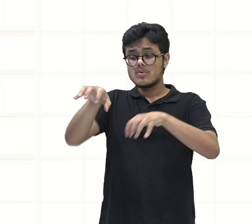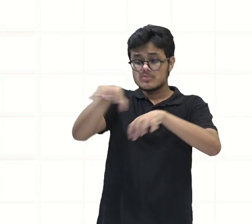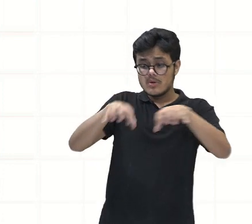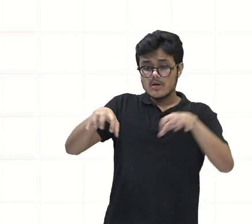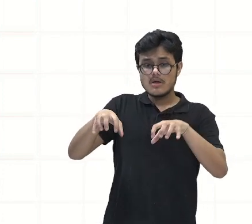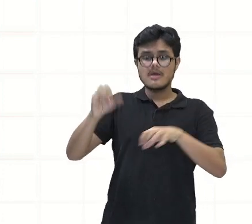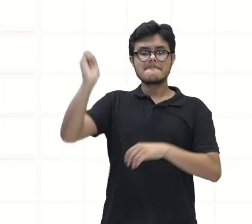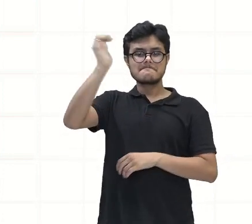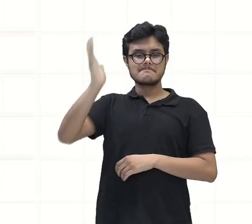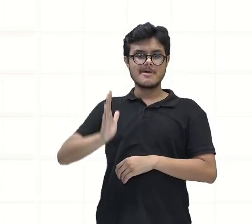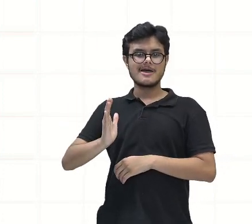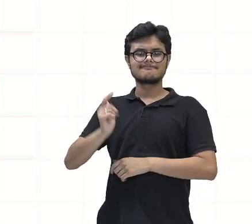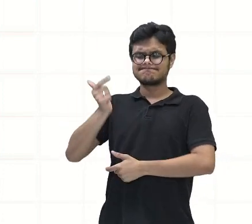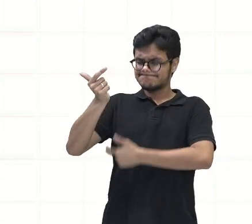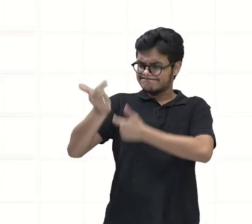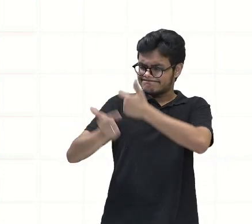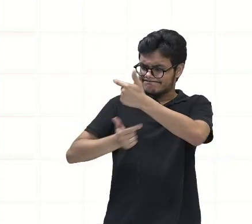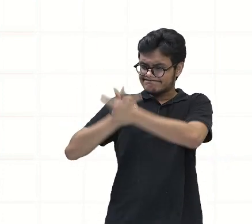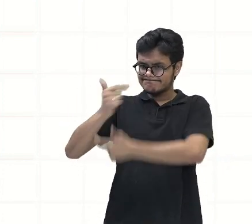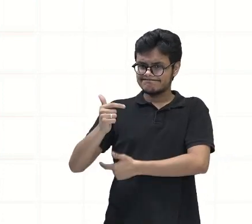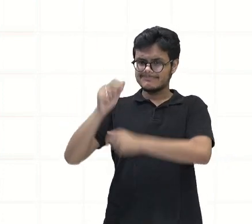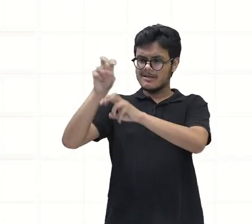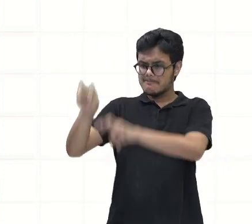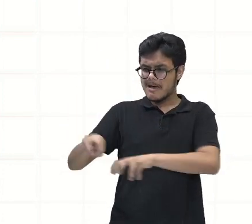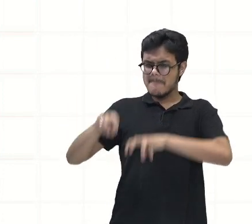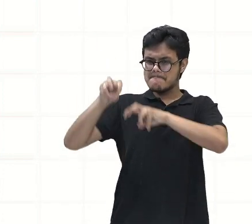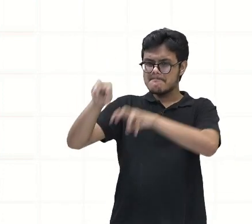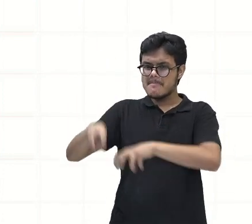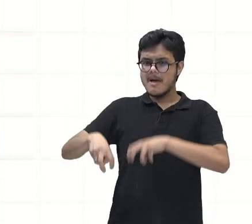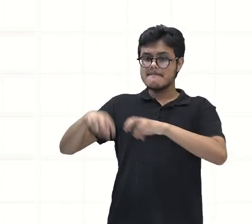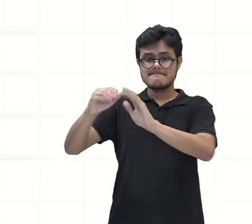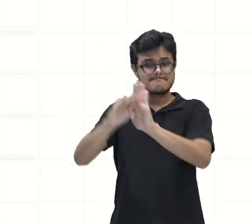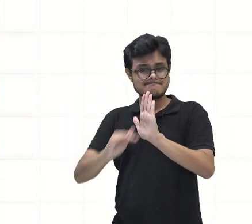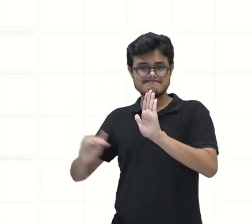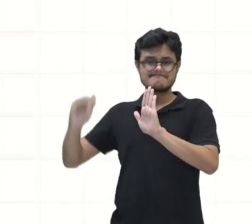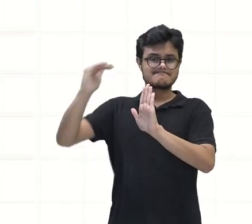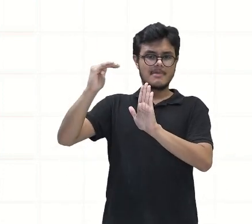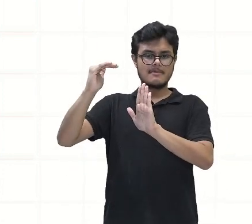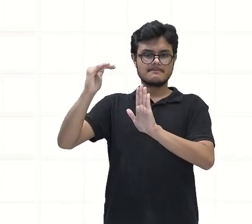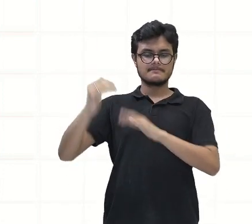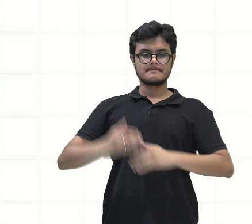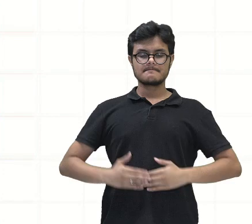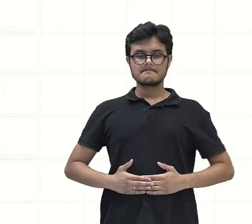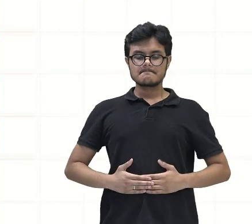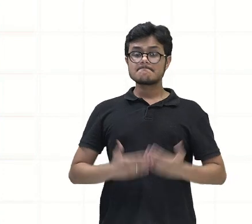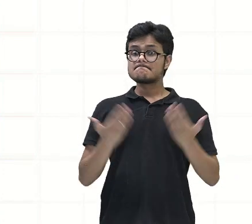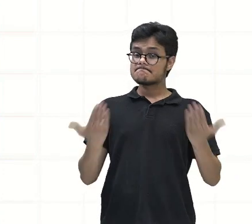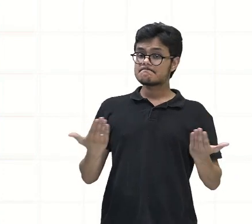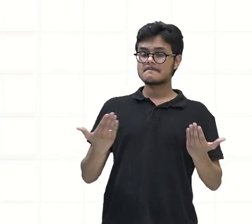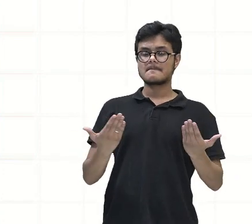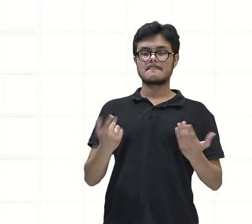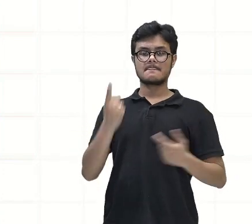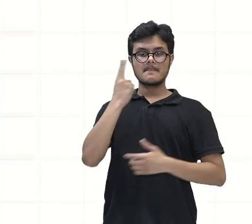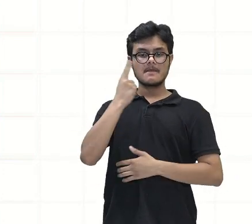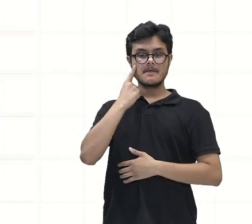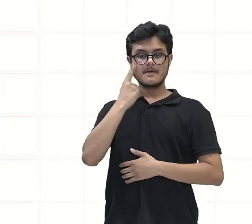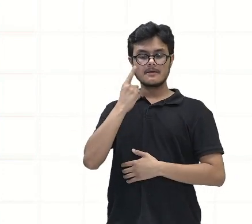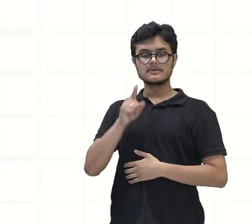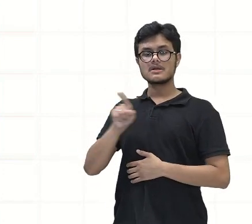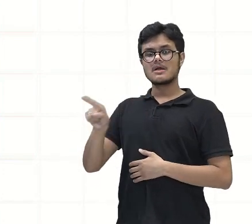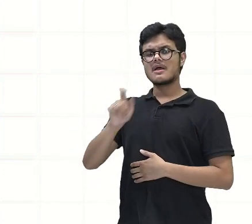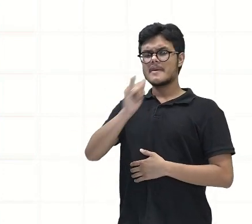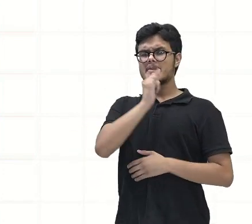brasileiro onde essa quantidade produzida é maior tá bom E aí a gente pode observar que no